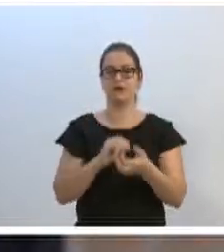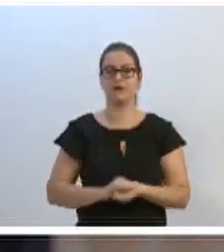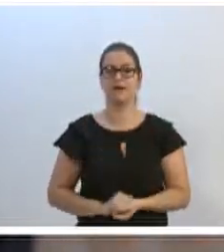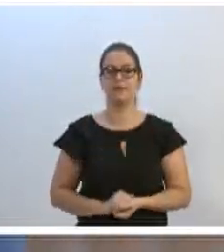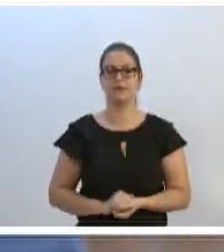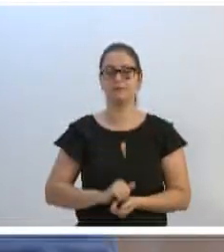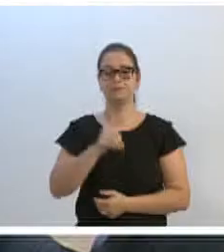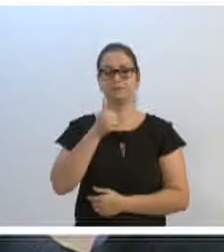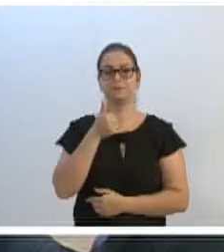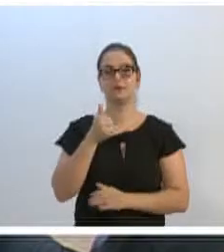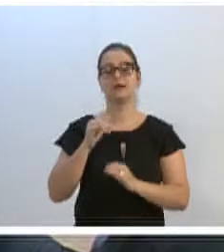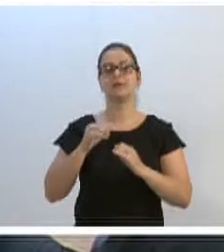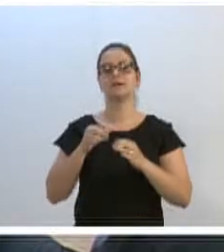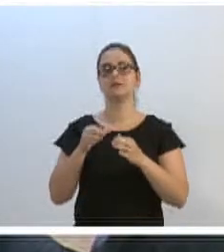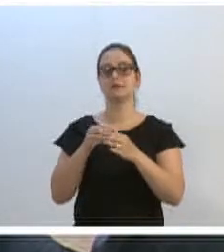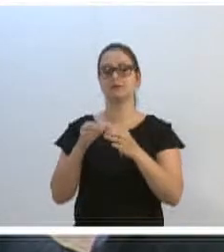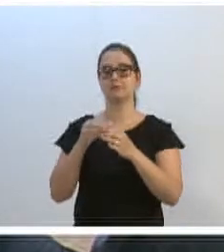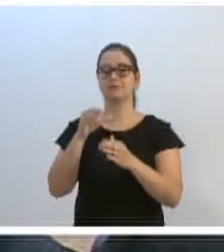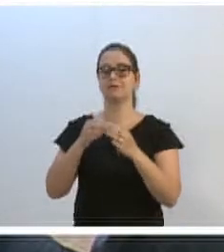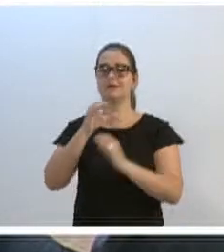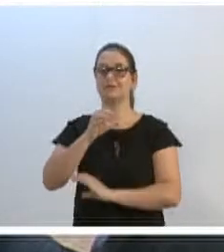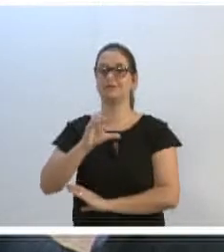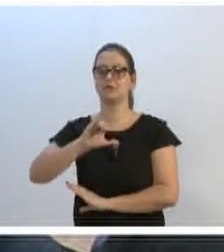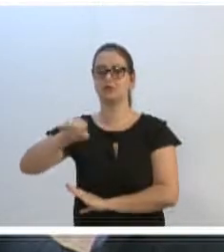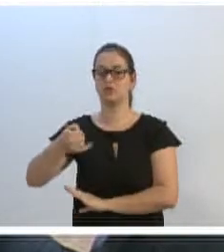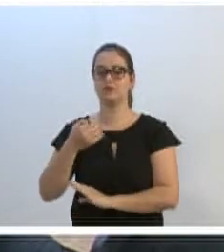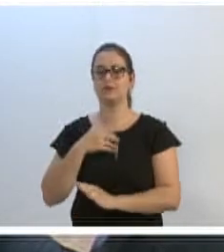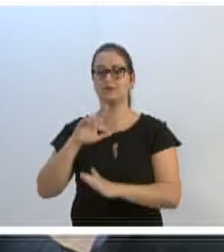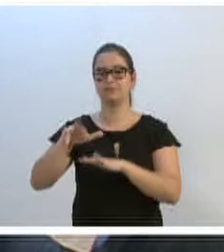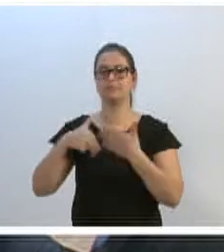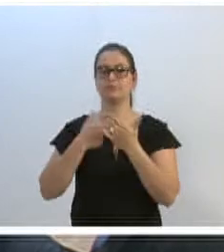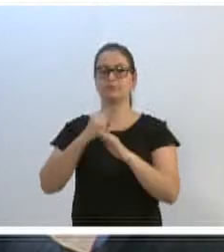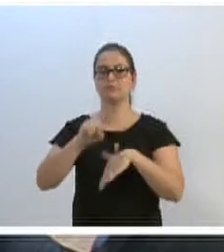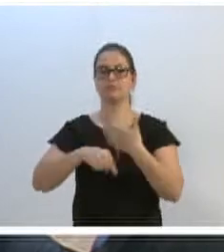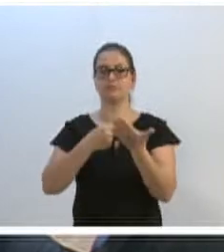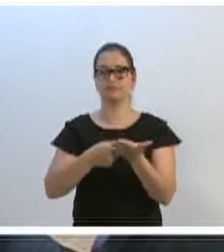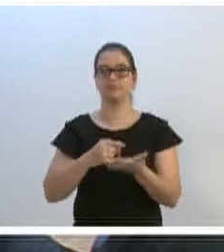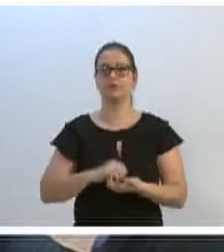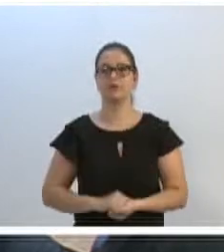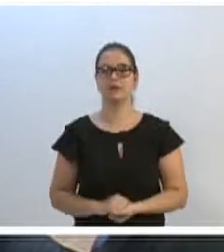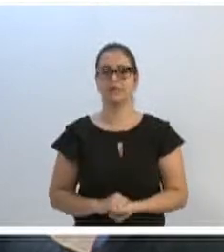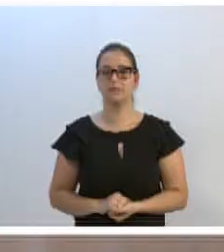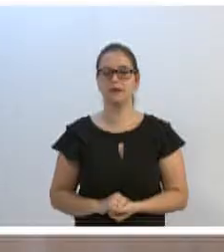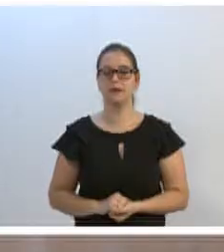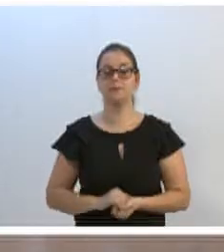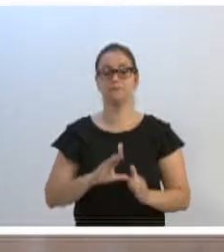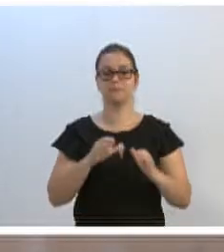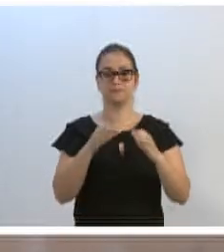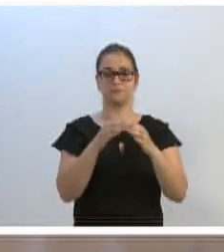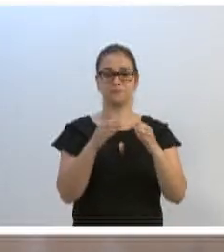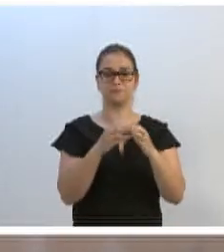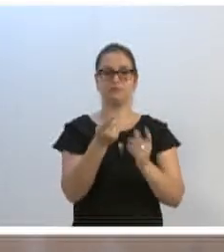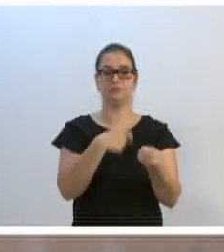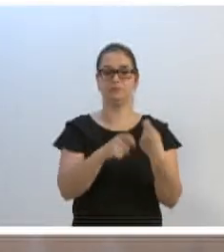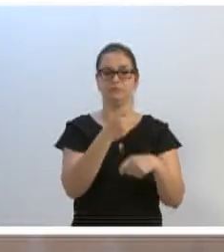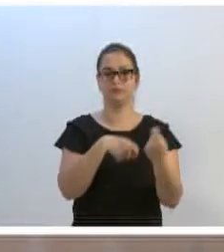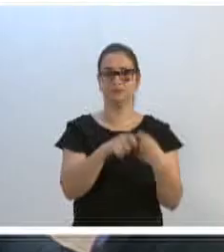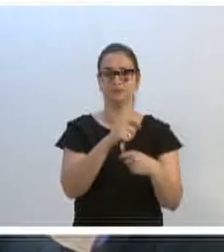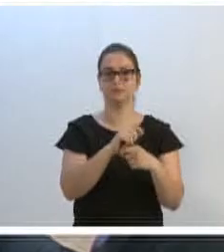a CCJ vai ser convocada após o término da reunião ordinária. Senhor presidente, convoco também a Comissão de Finanças logo após a